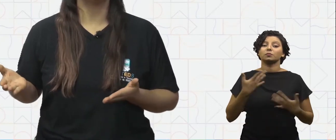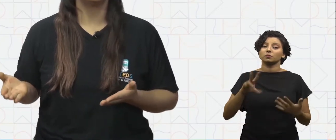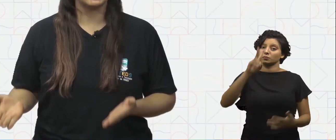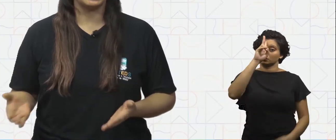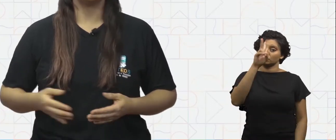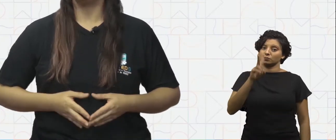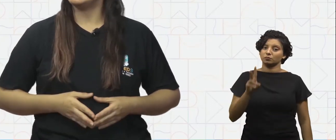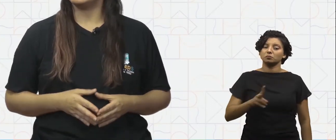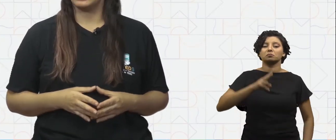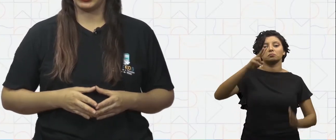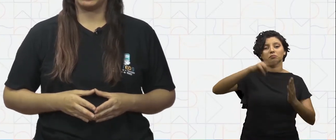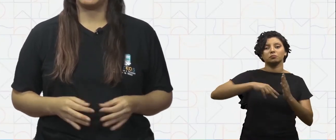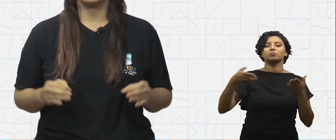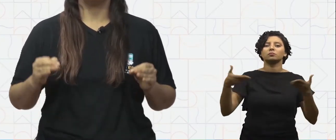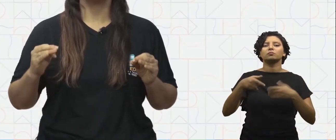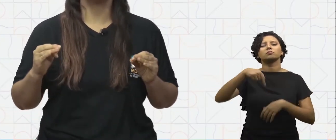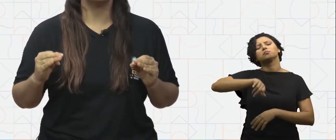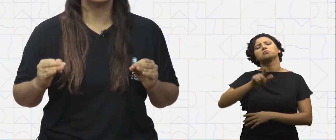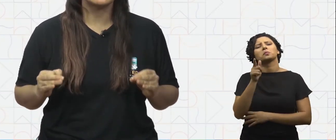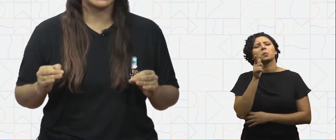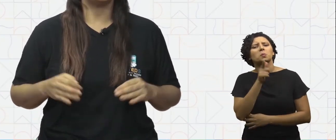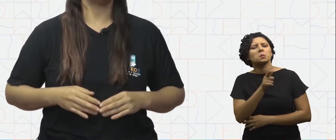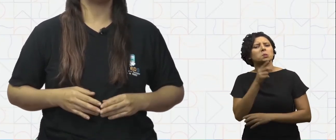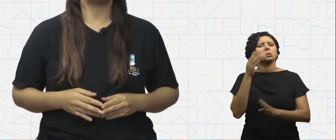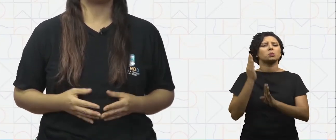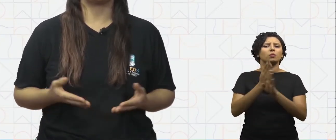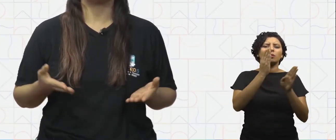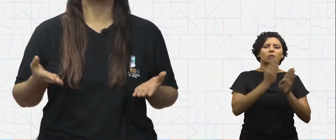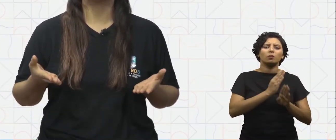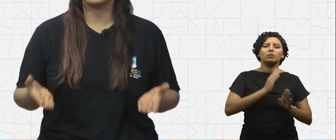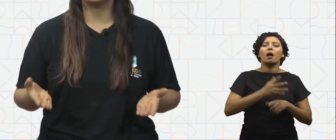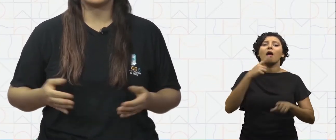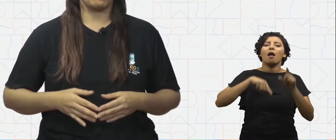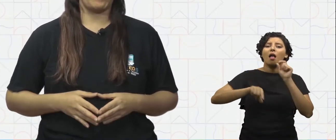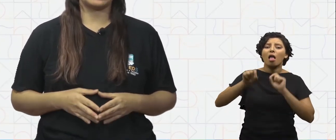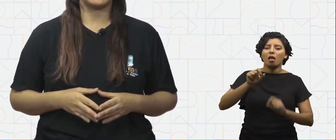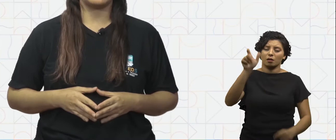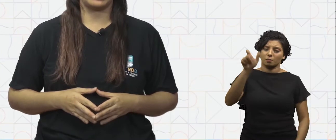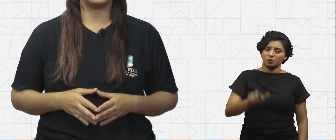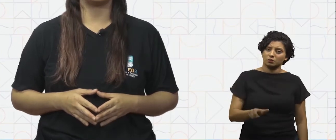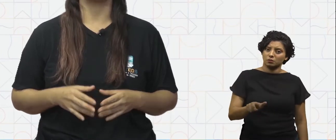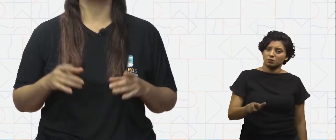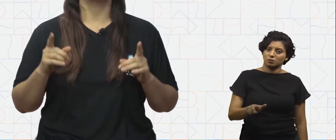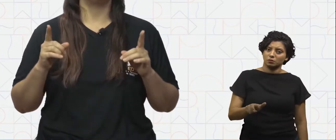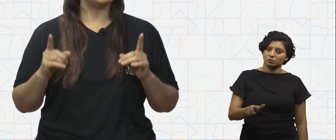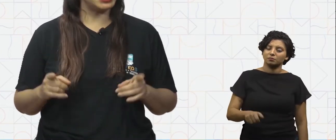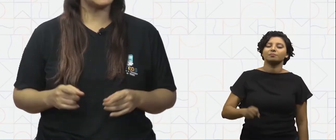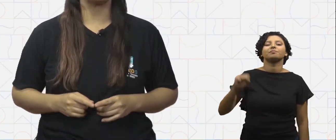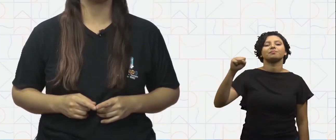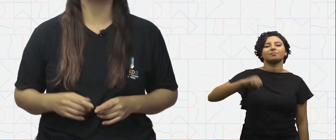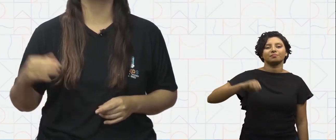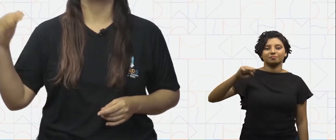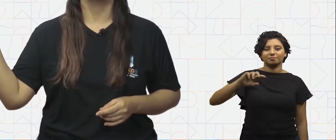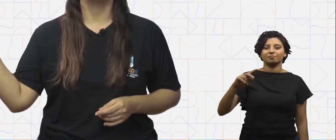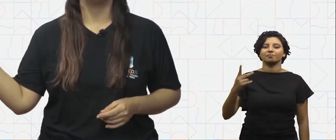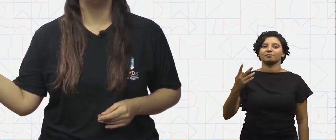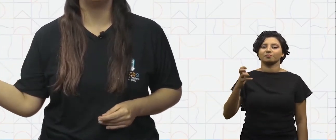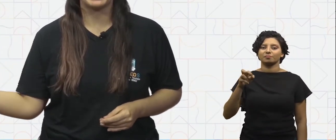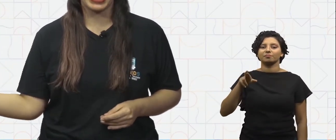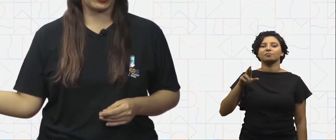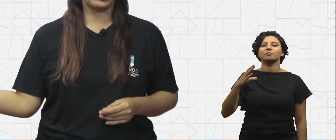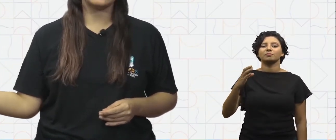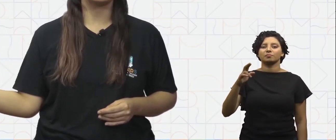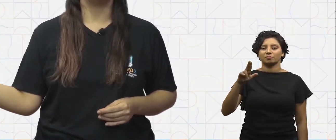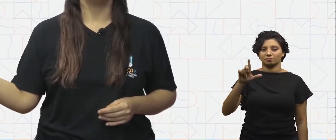acordo com a história lida de hoje, você consegue identificar quem é o personagem? Isso mesmo,